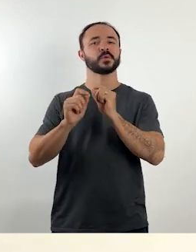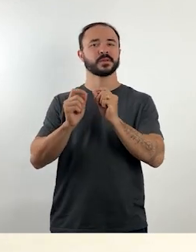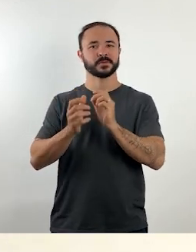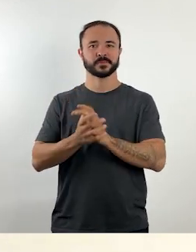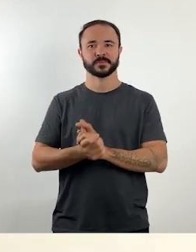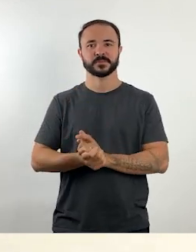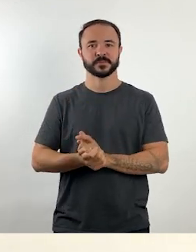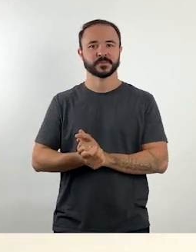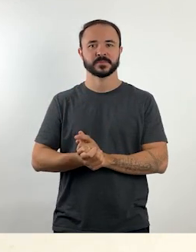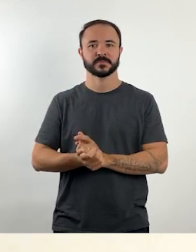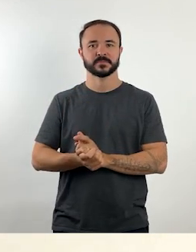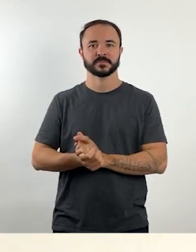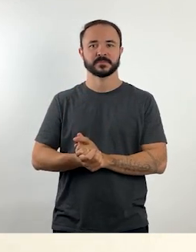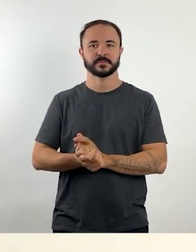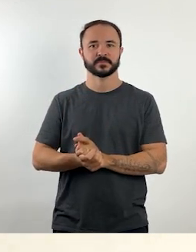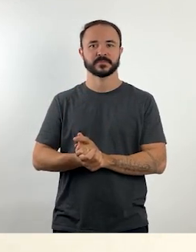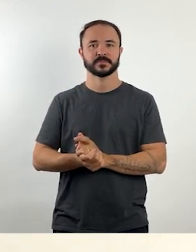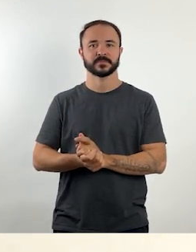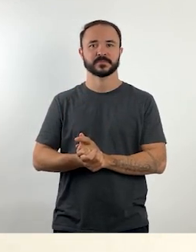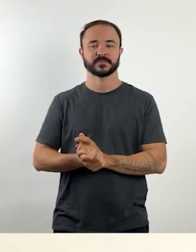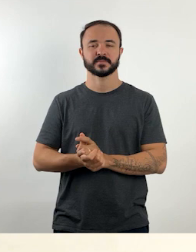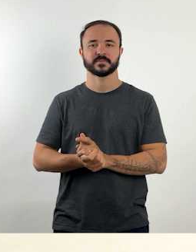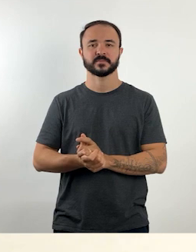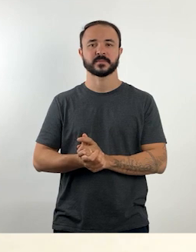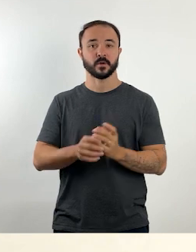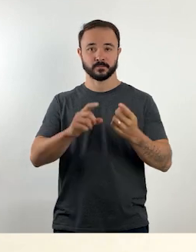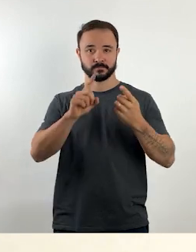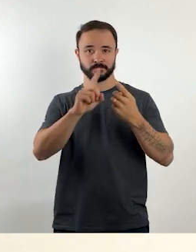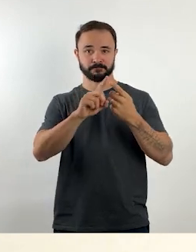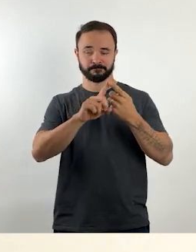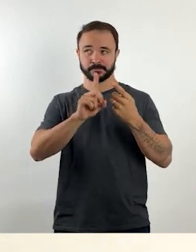agora um desses pinos,